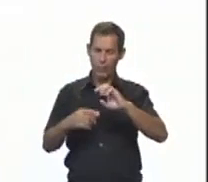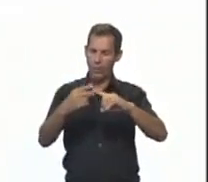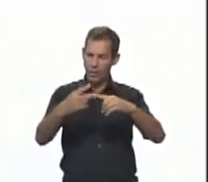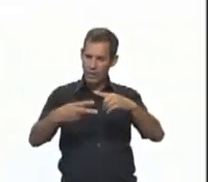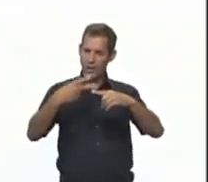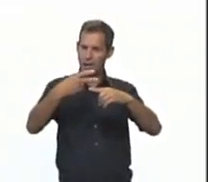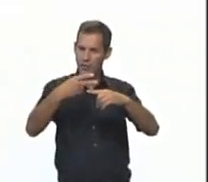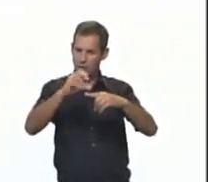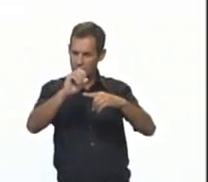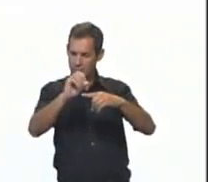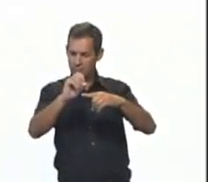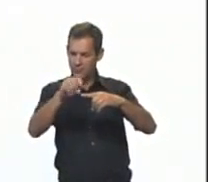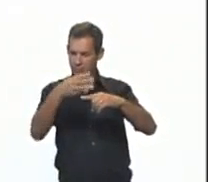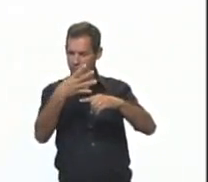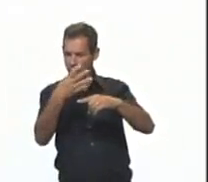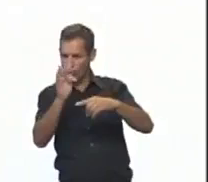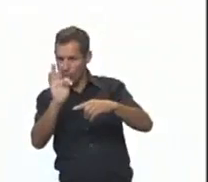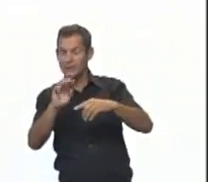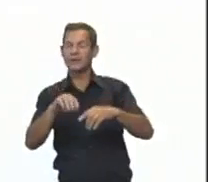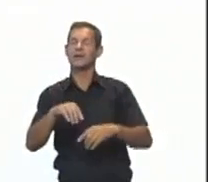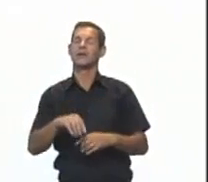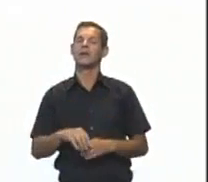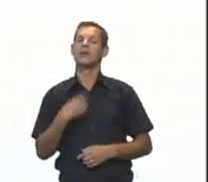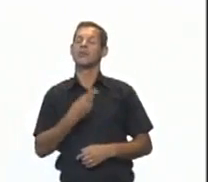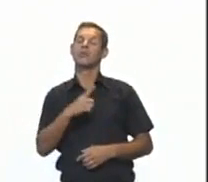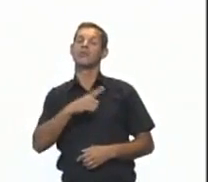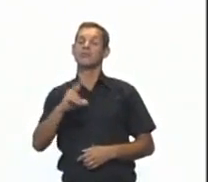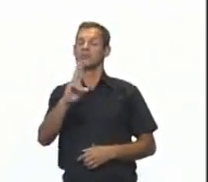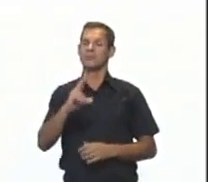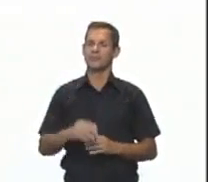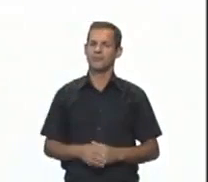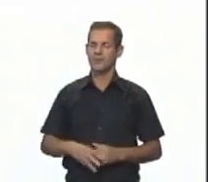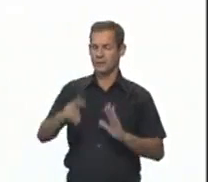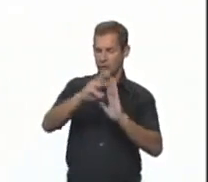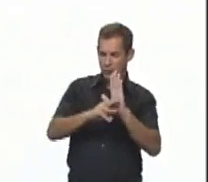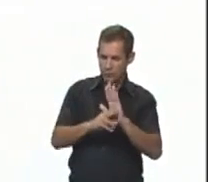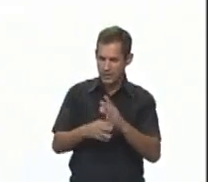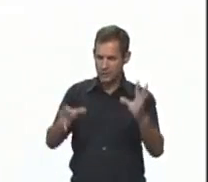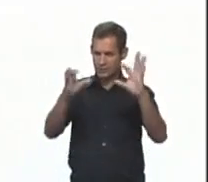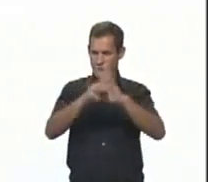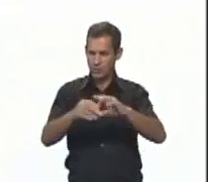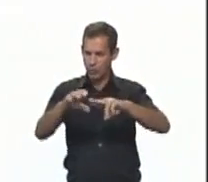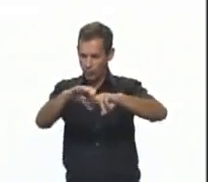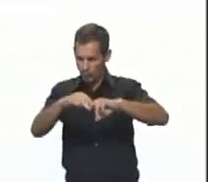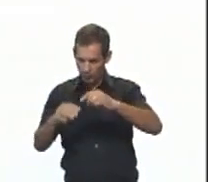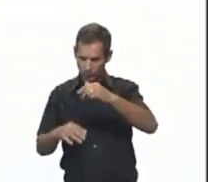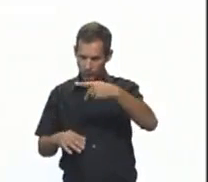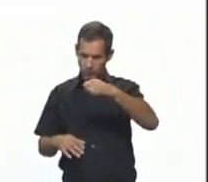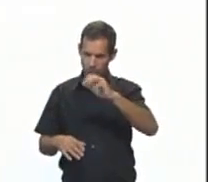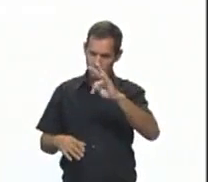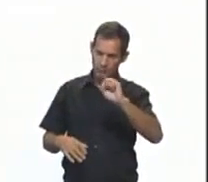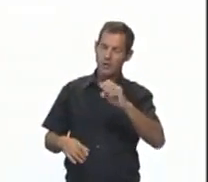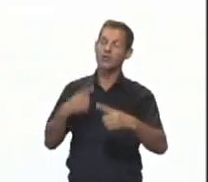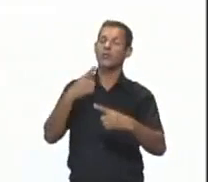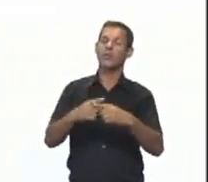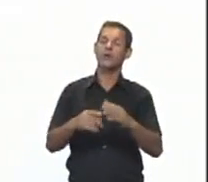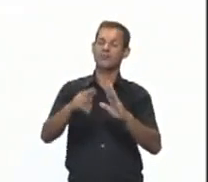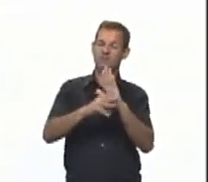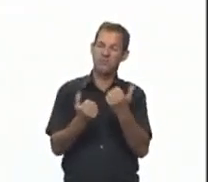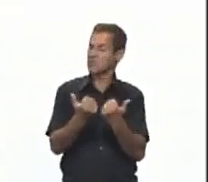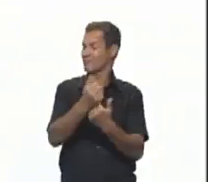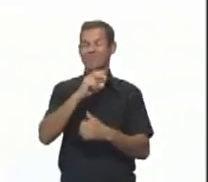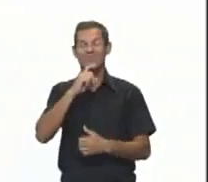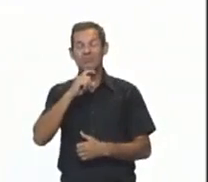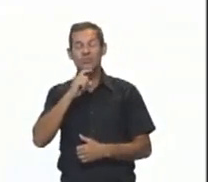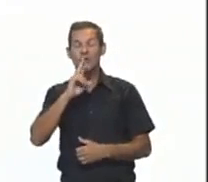elevado a 1,04t. Para isso, a gente vai ter que usar o método da integração por partes. Por quê? Por que o método da substituição não dá